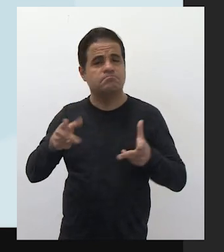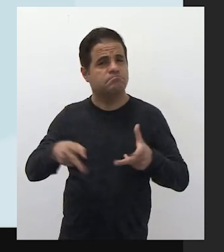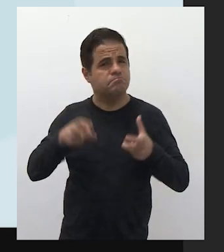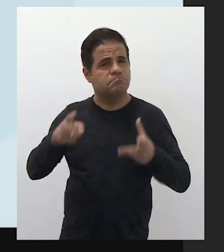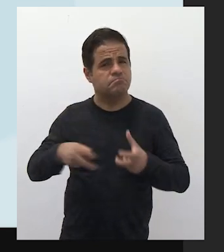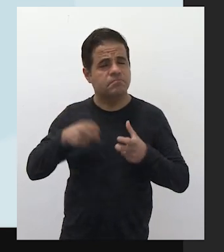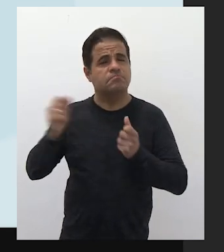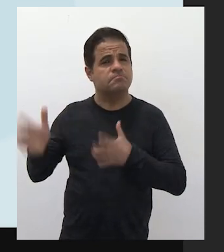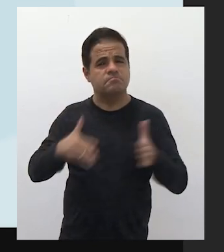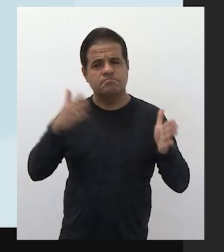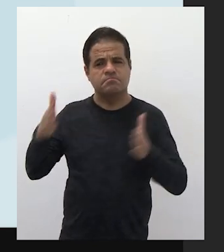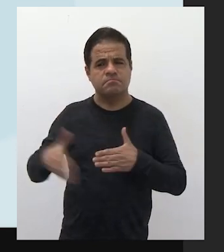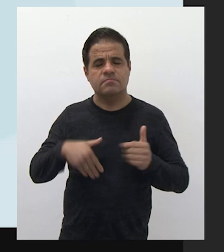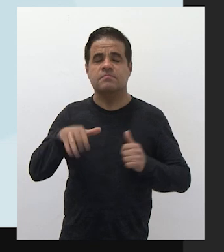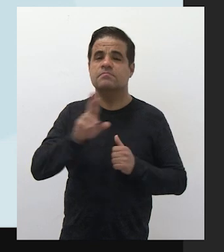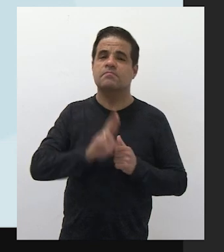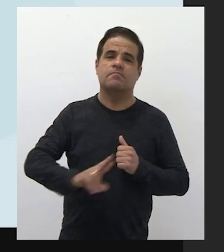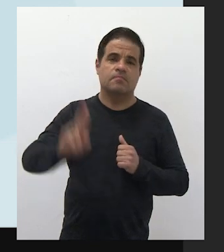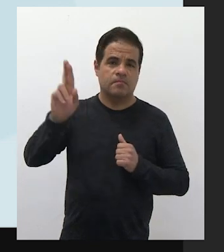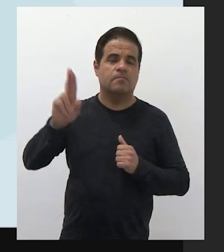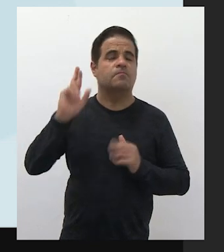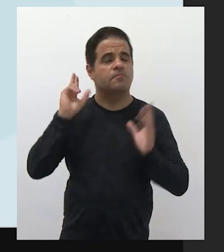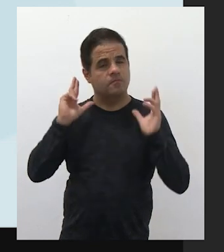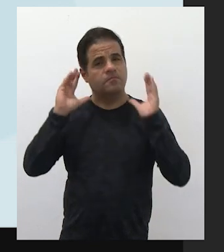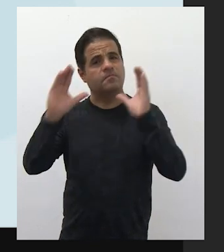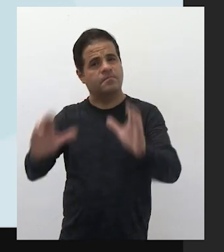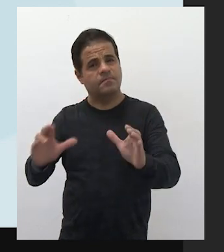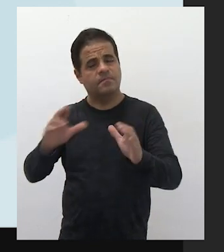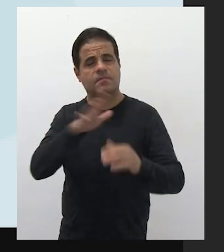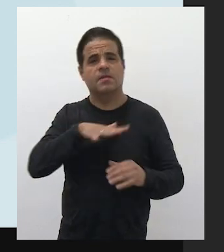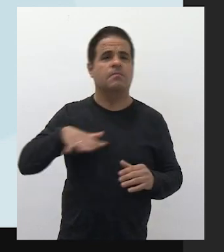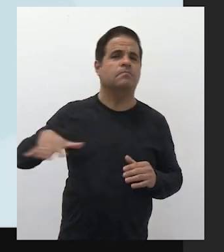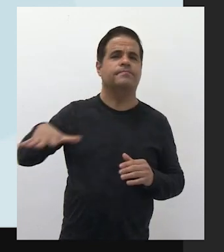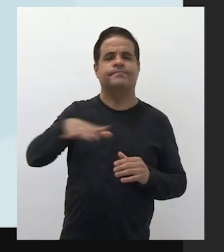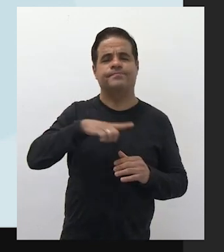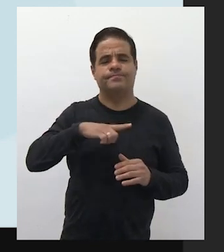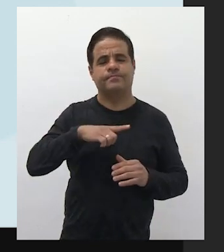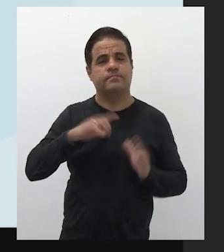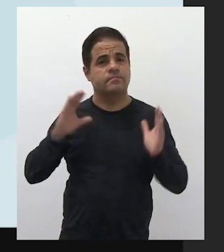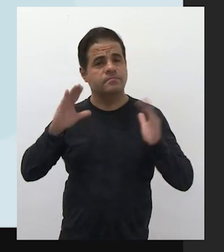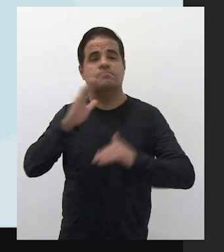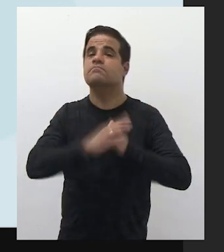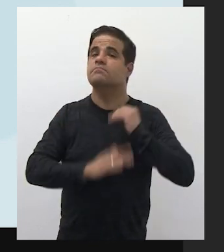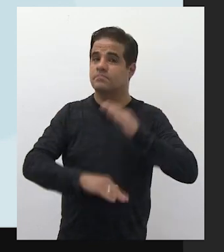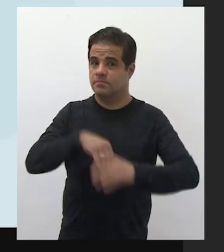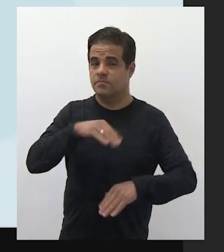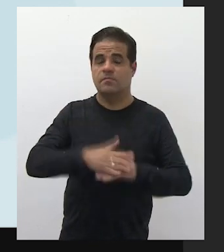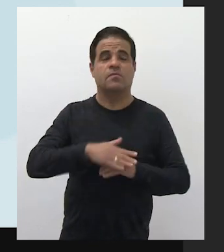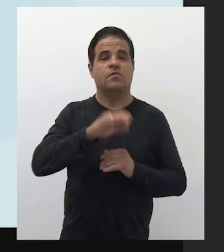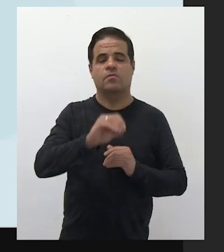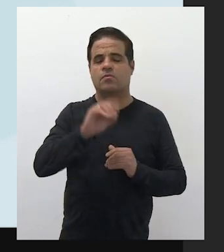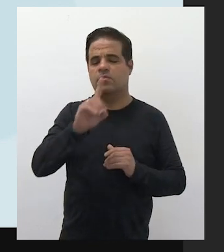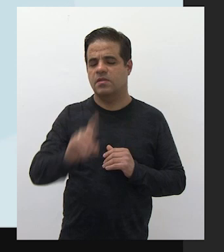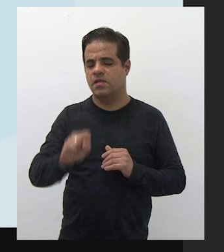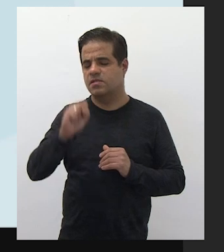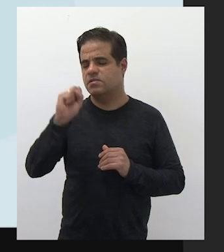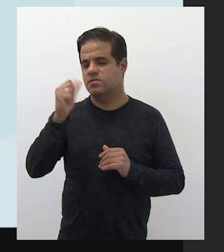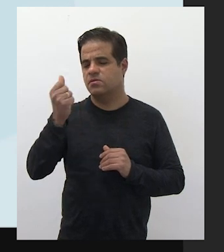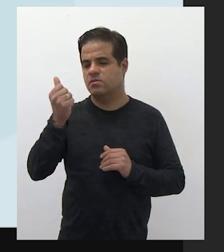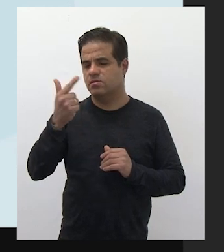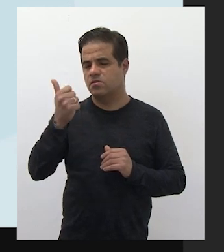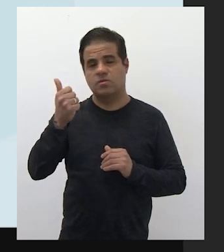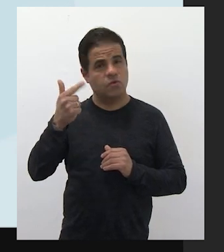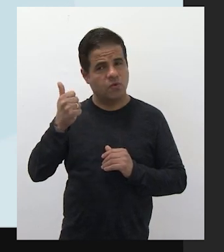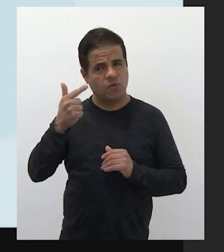e produção responsáveis, respeitando o meio ambiente, respeitando mão de obra, ODS 12,